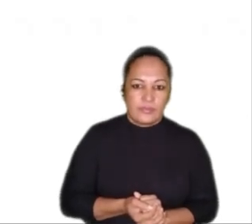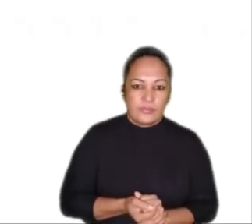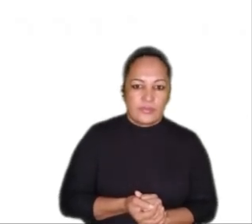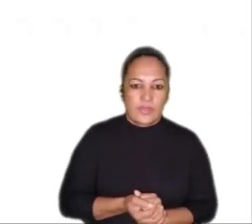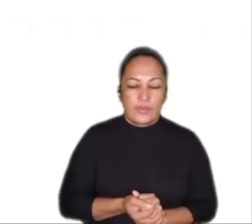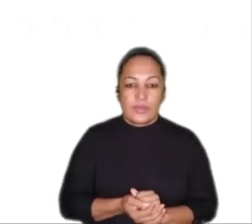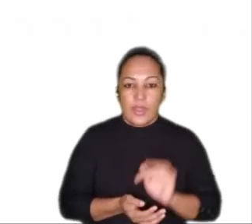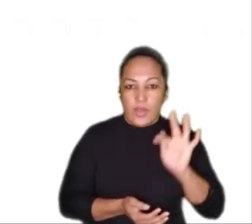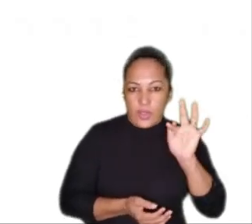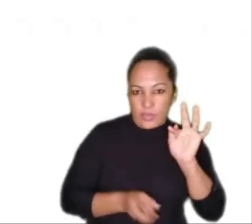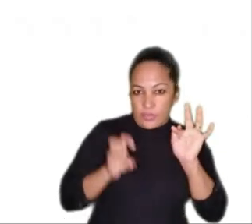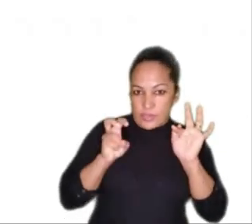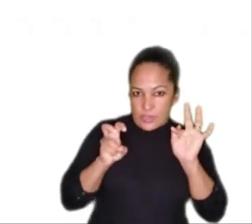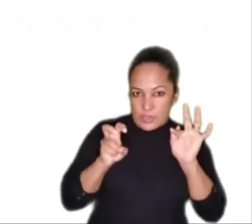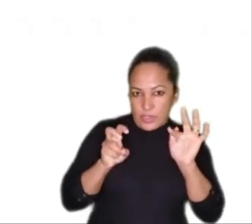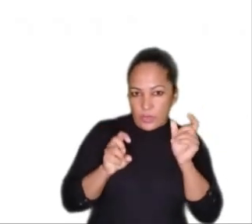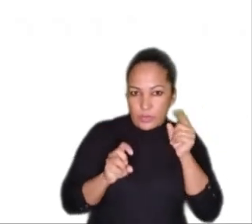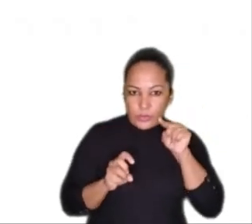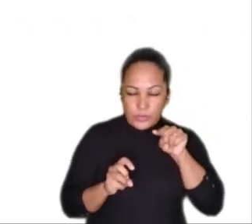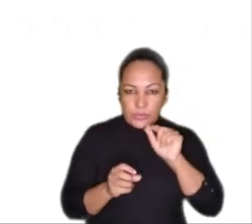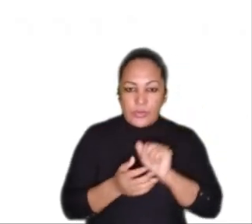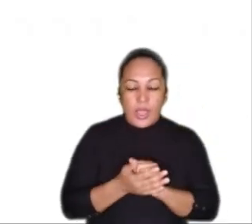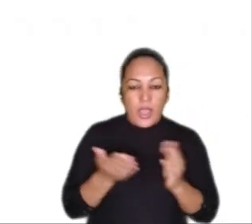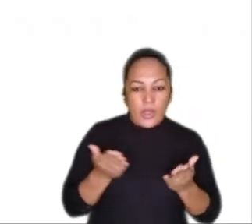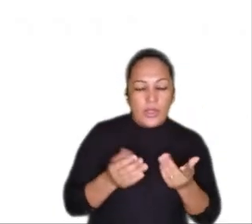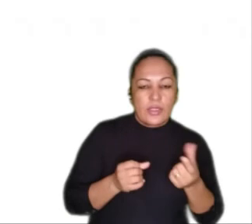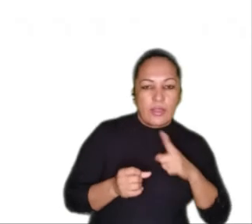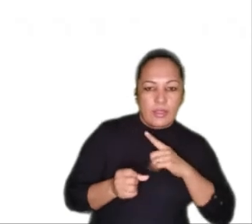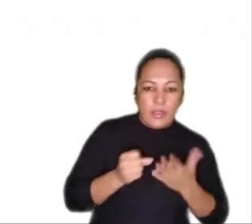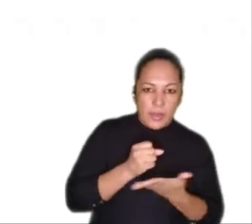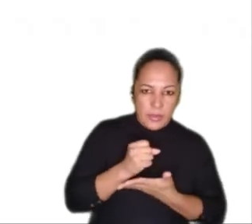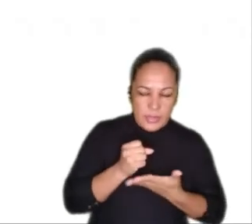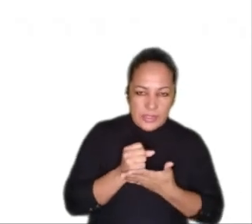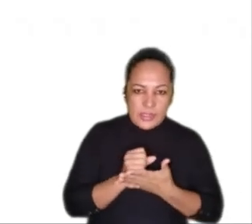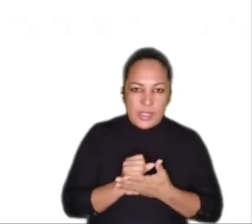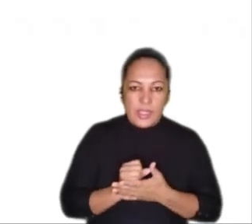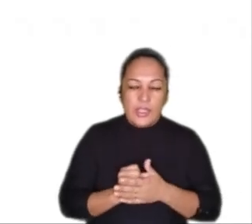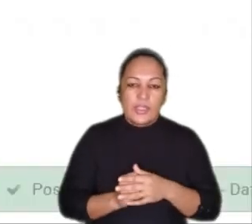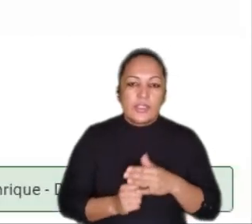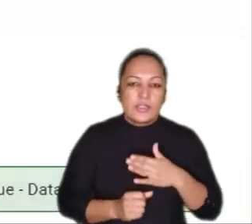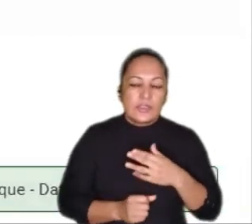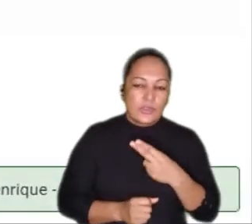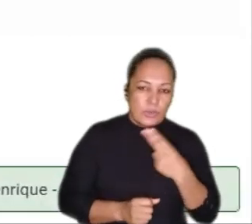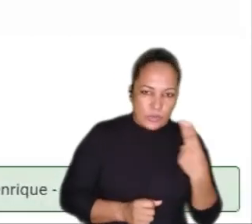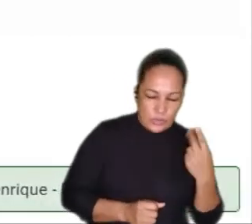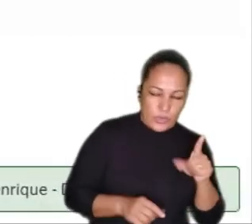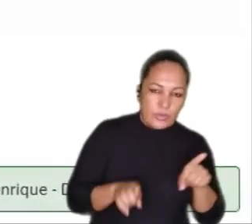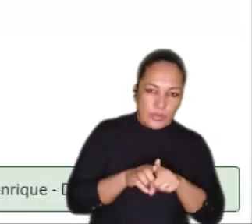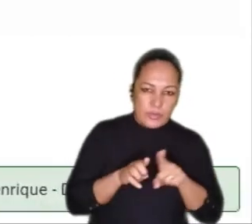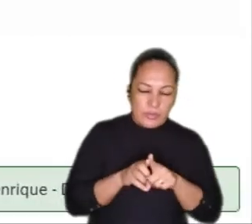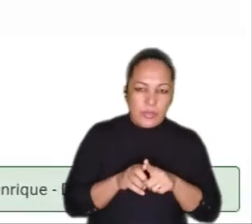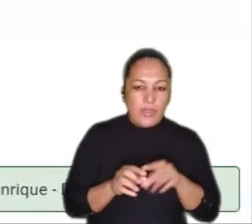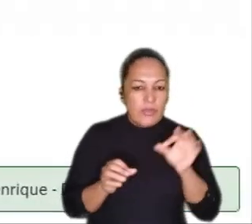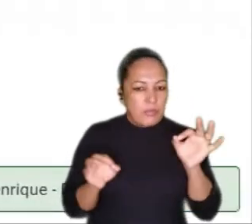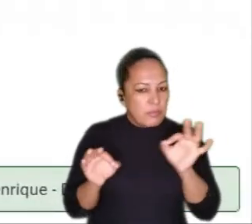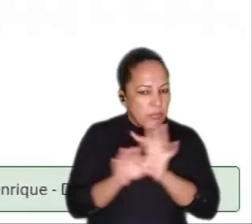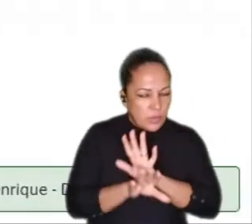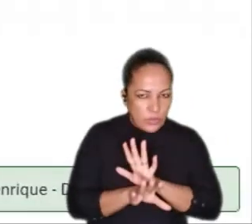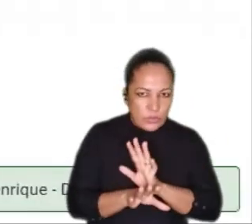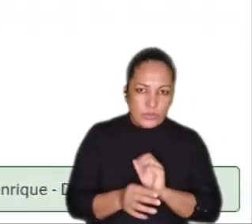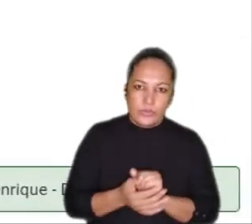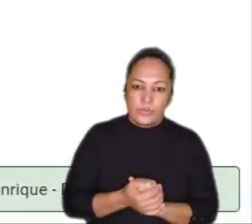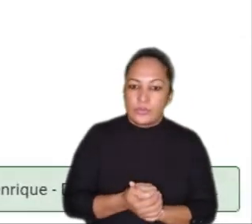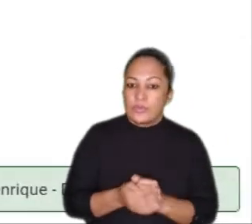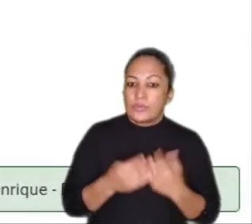vamos dar um F5 aqui em cima do meu servidor. Agora eu tenho a base de dados aqui, Henrique, ó, criada com sucesso, tá